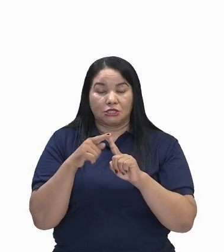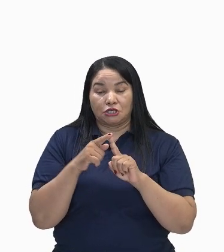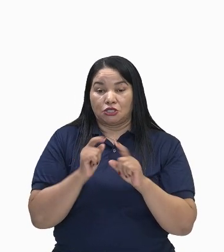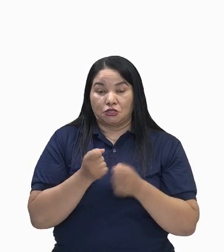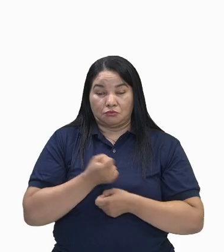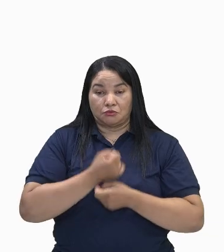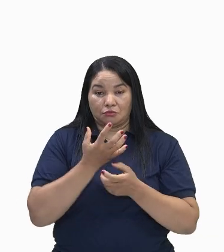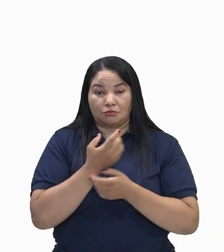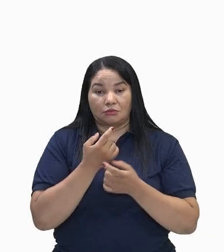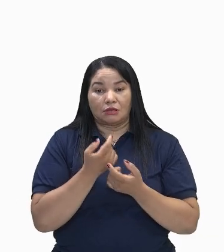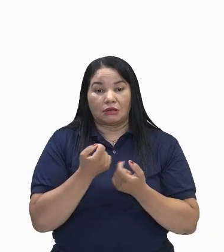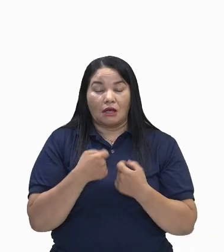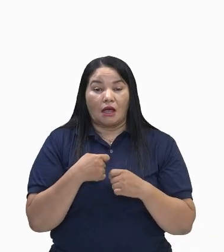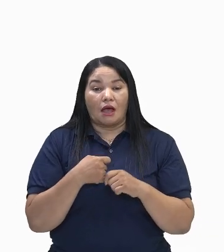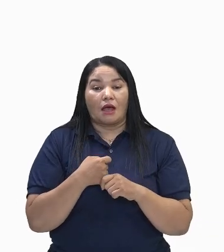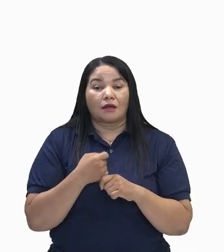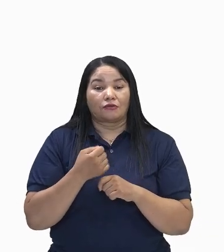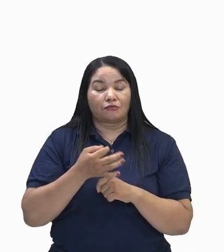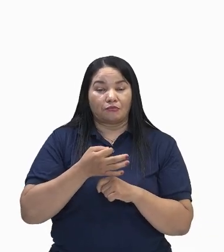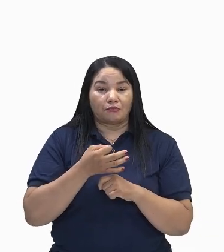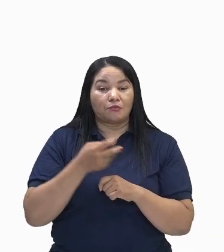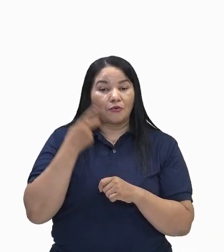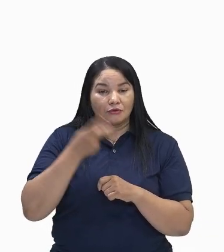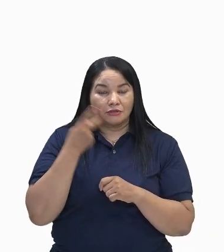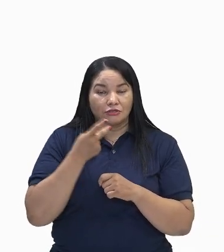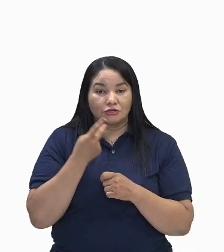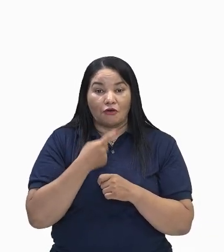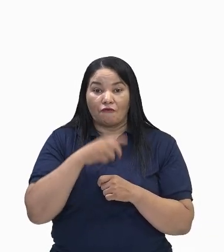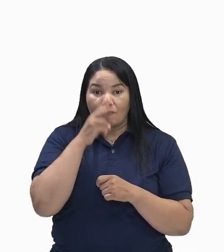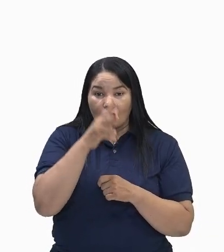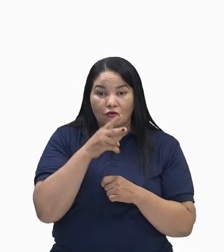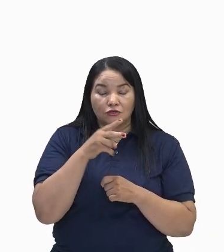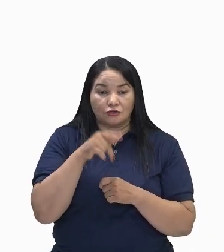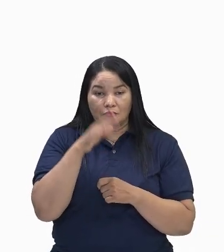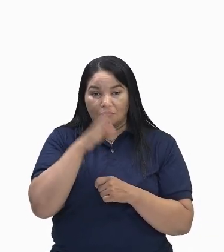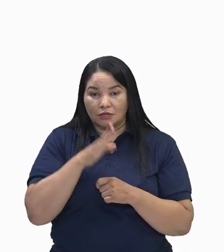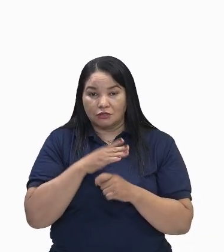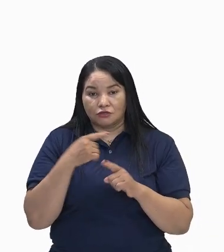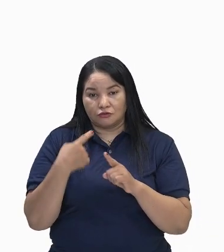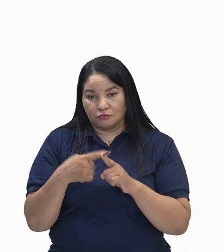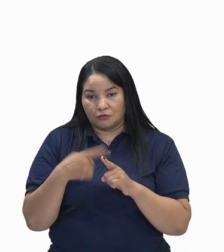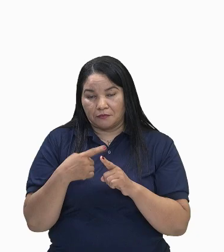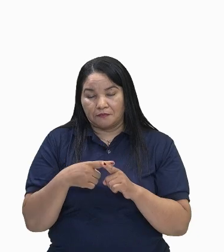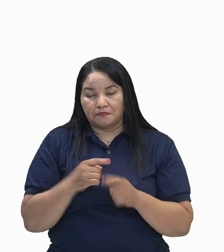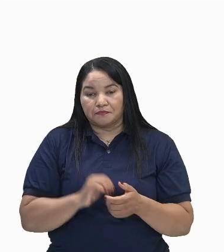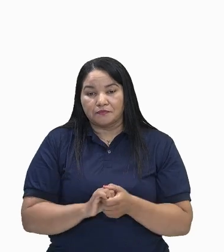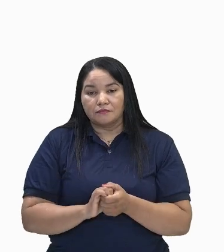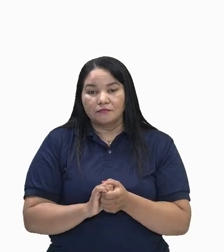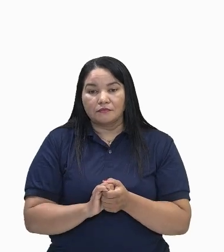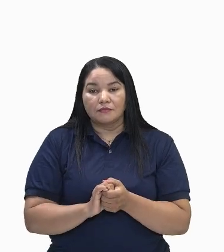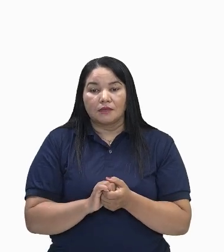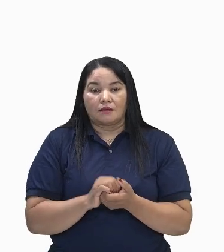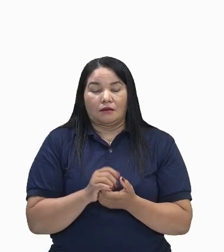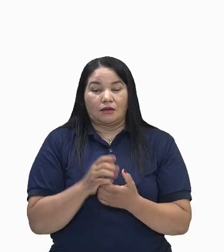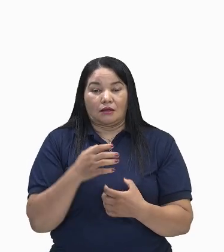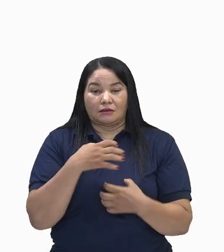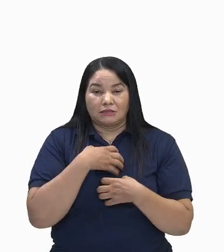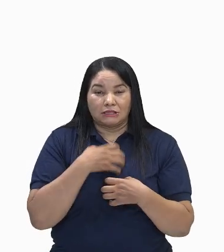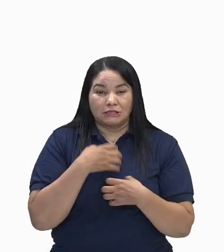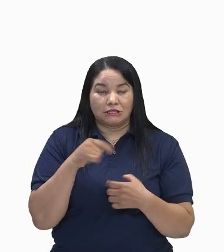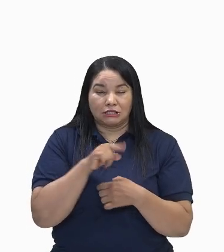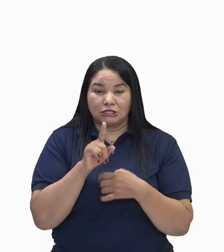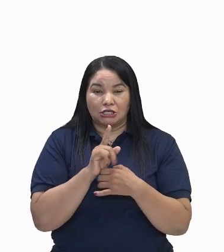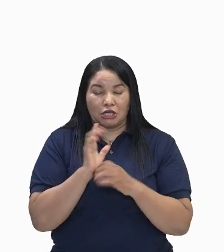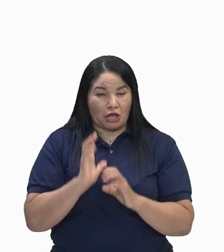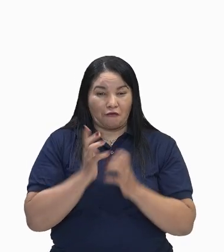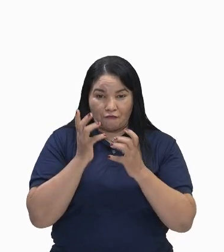tom político mais forte no Brasil do que em Portugal, refletindo o espírito de revolta da Inconfidência Mineira. Vamos, então,